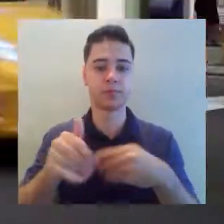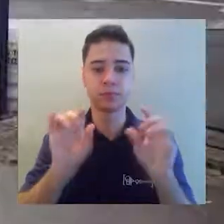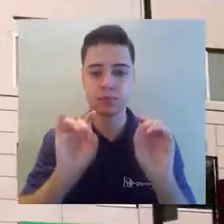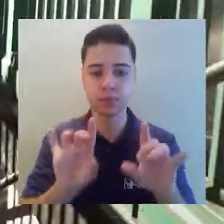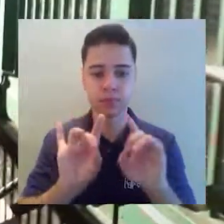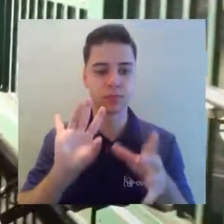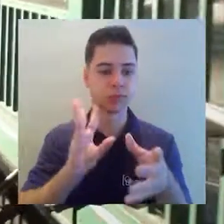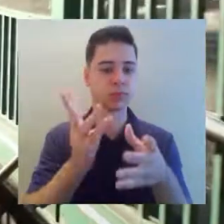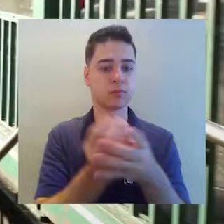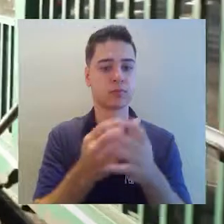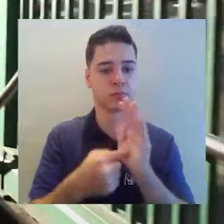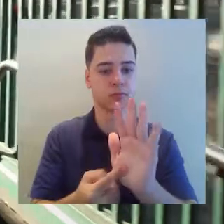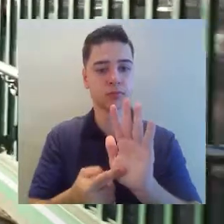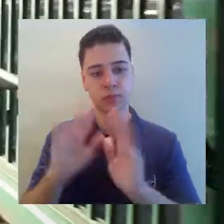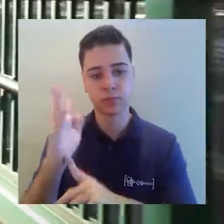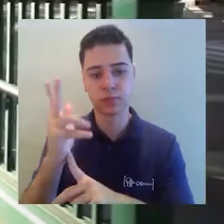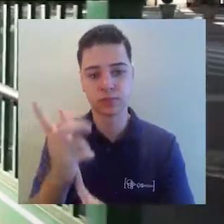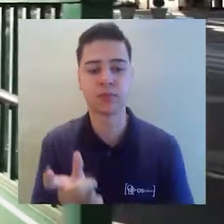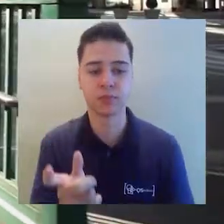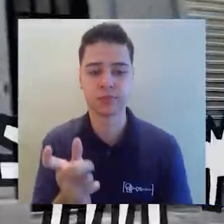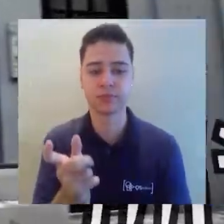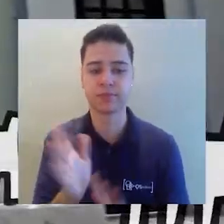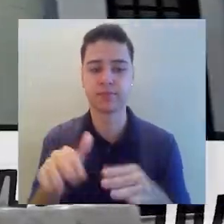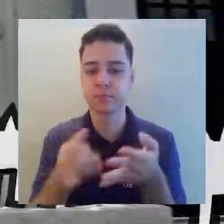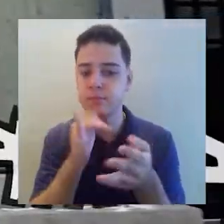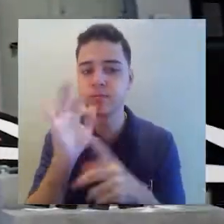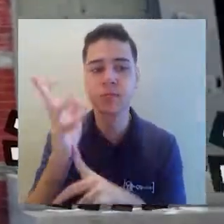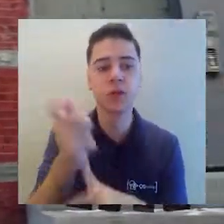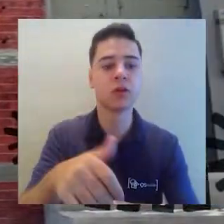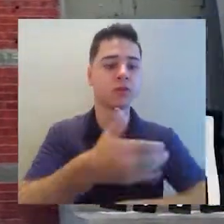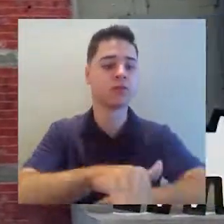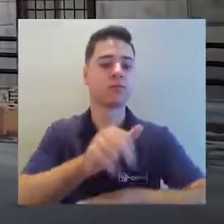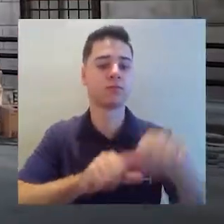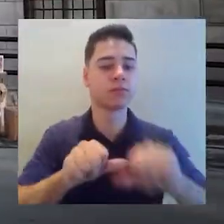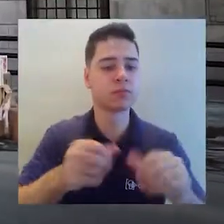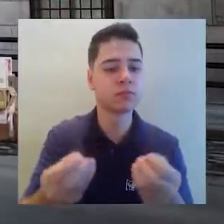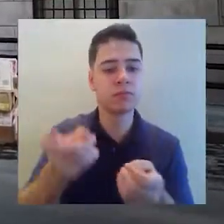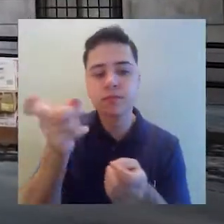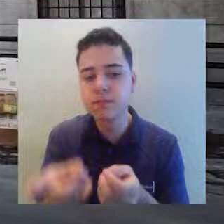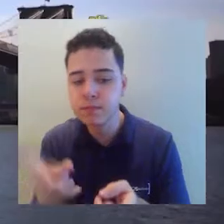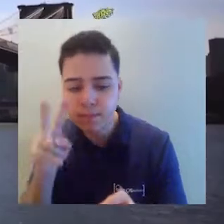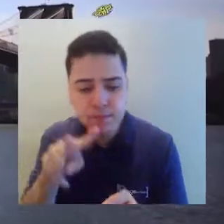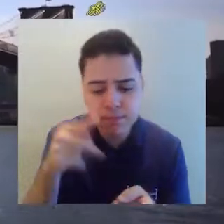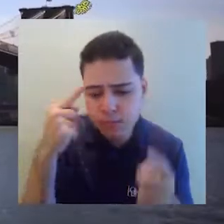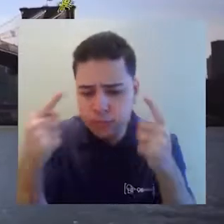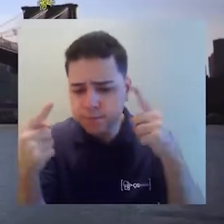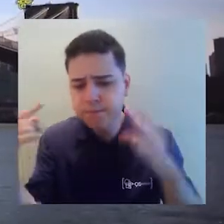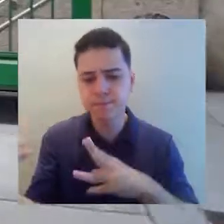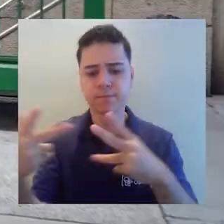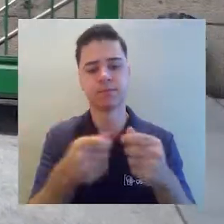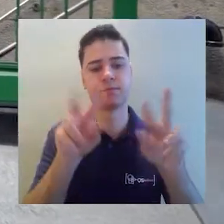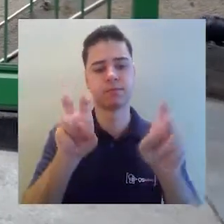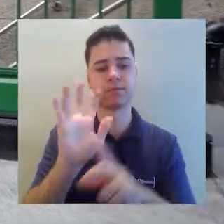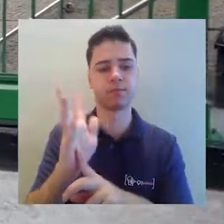É uma forma especial e inclusiva de expressão artística. A arte de rua mudou a maneira como as pessoas veem e consideram a